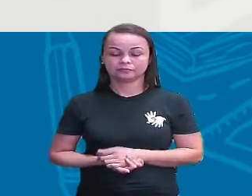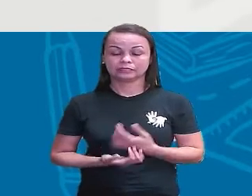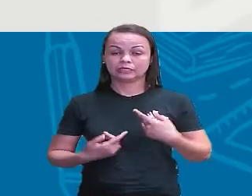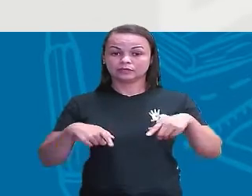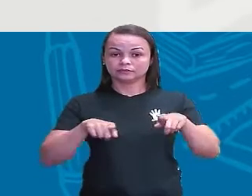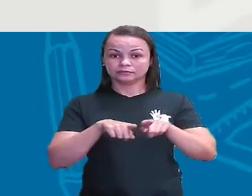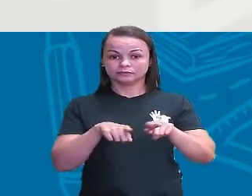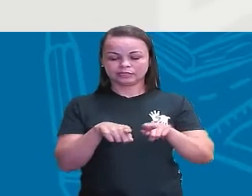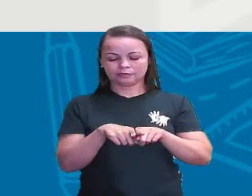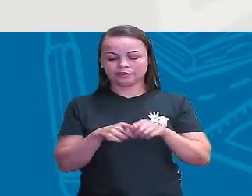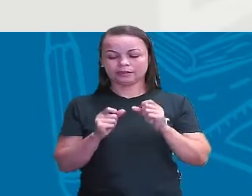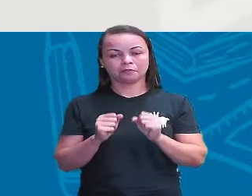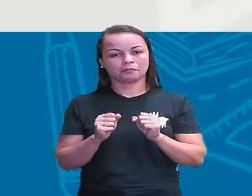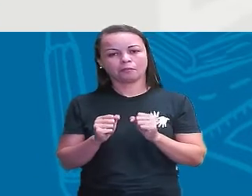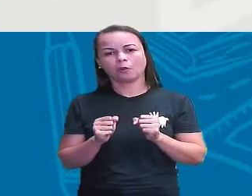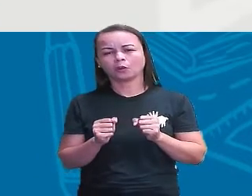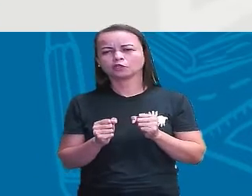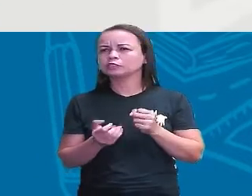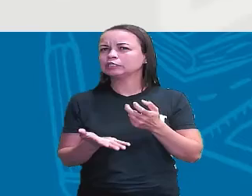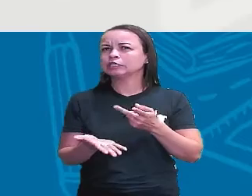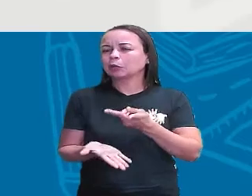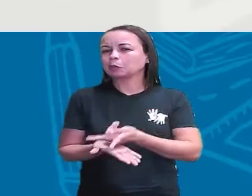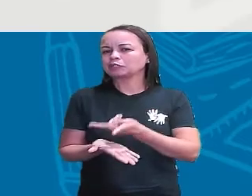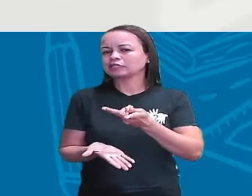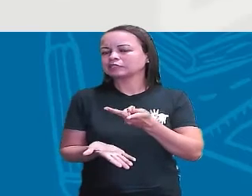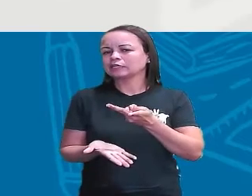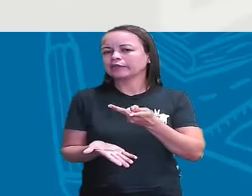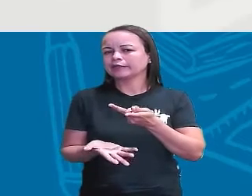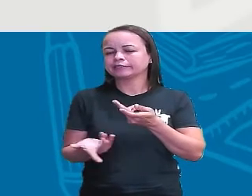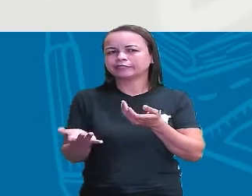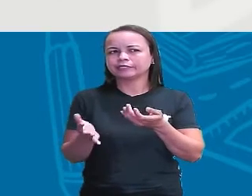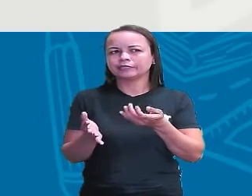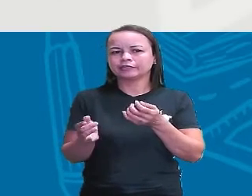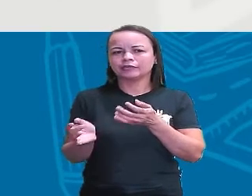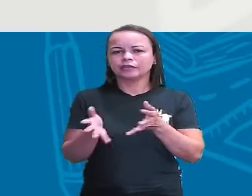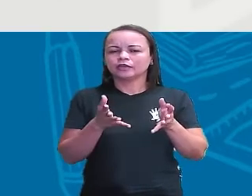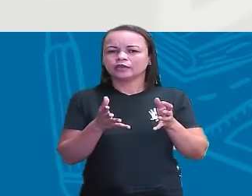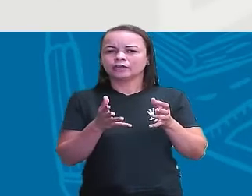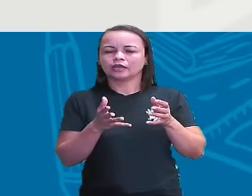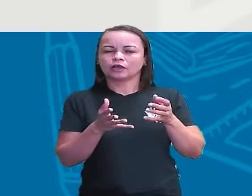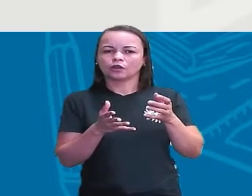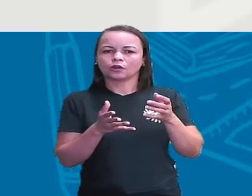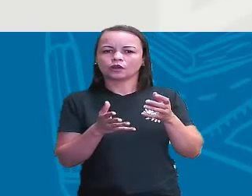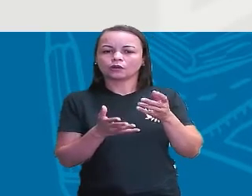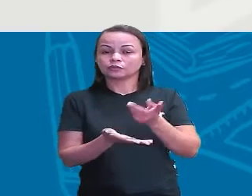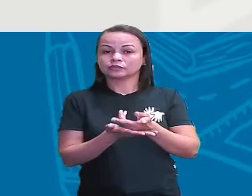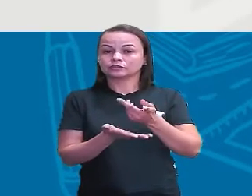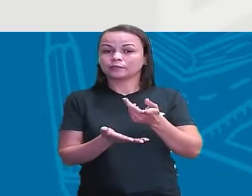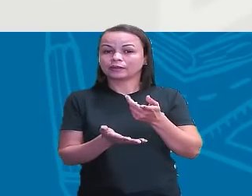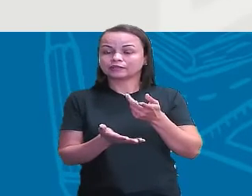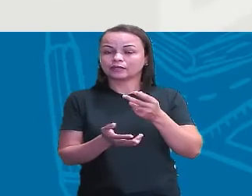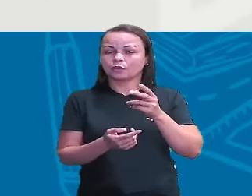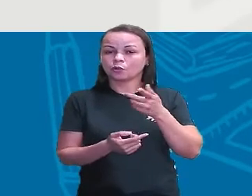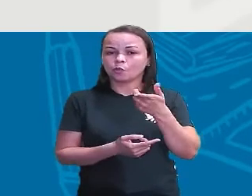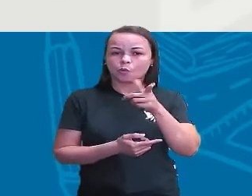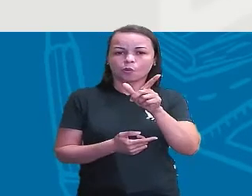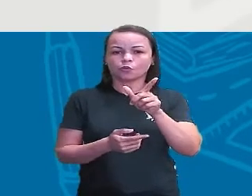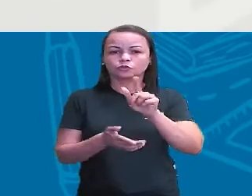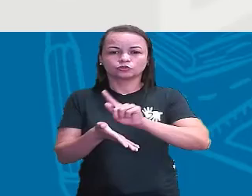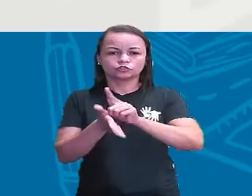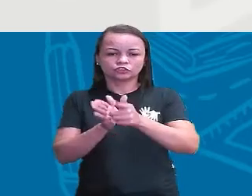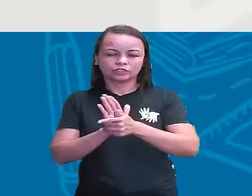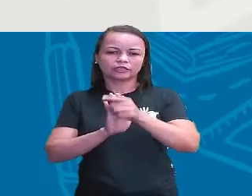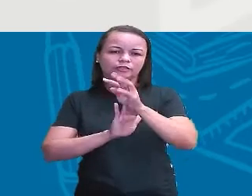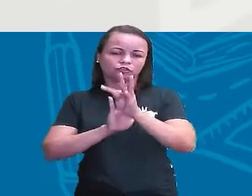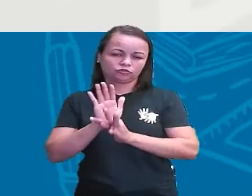também pode surgir, né, pode assim, aparecer em outros gêneros textuais de acordo com as